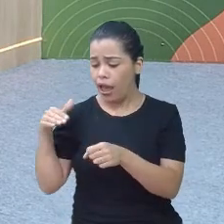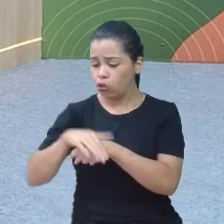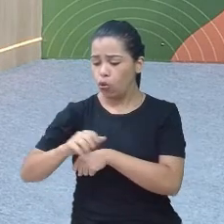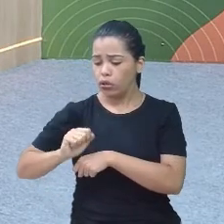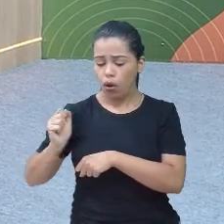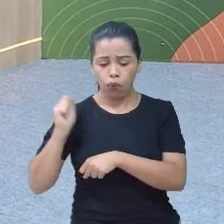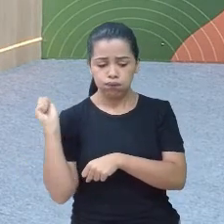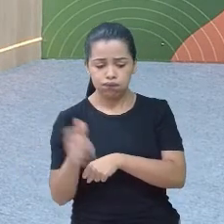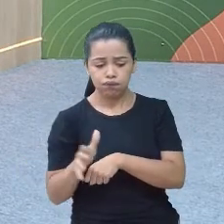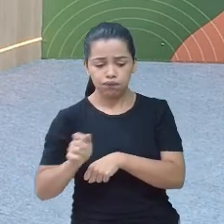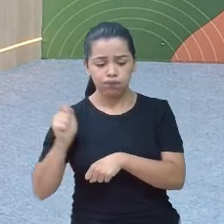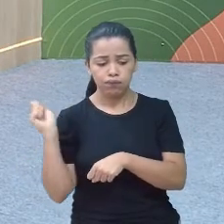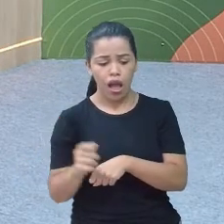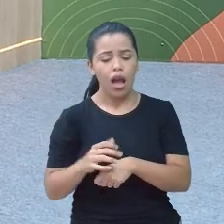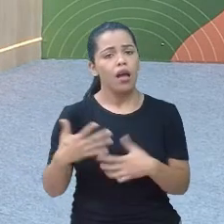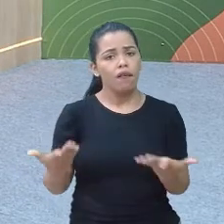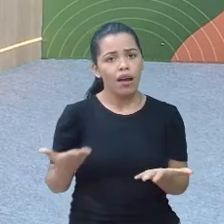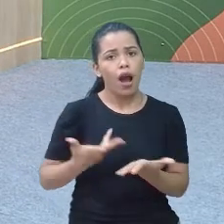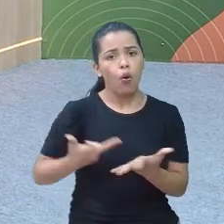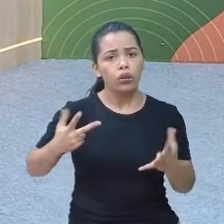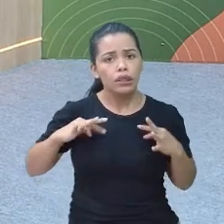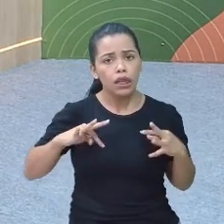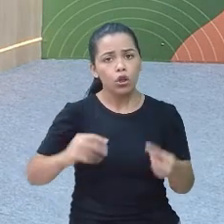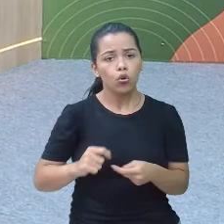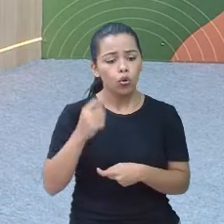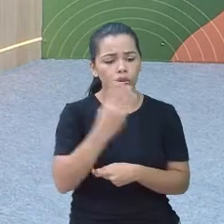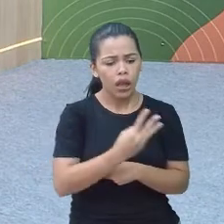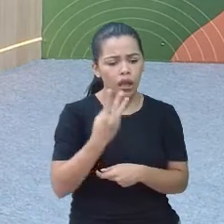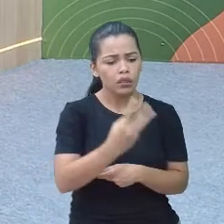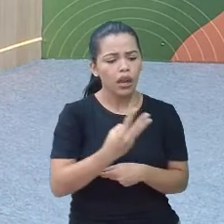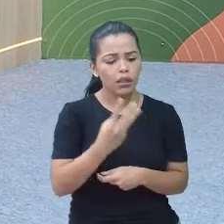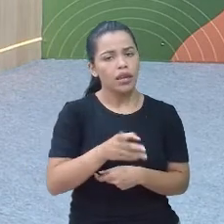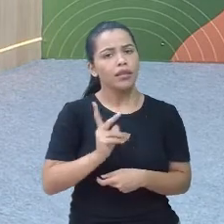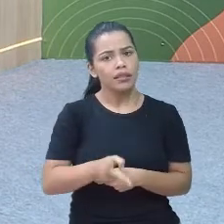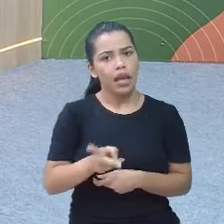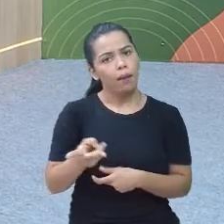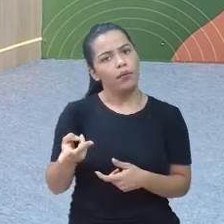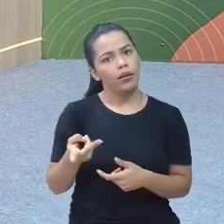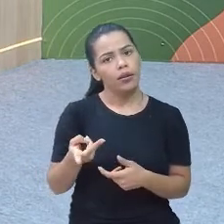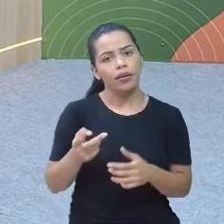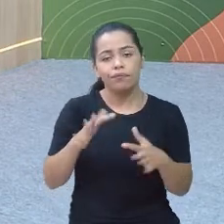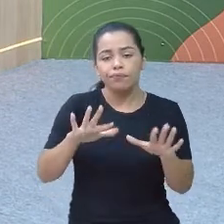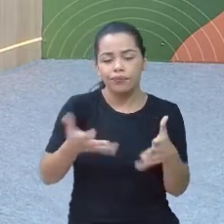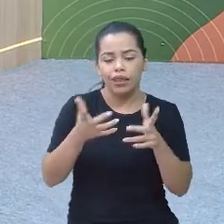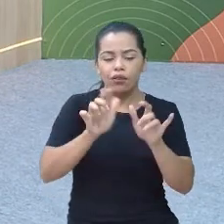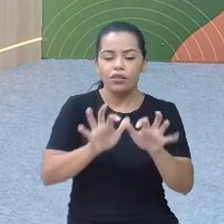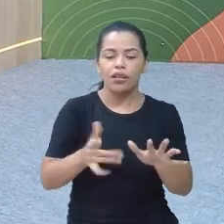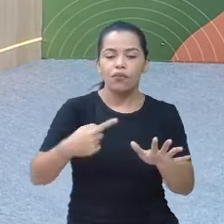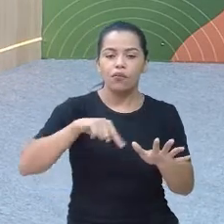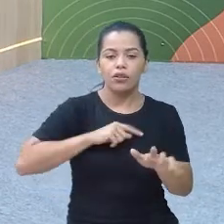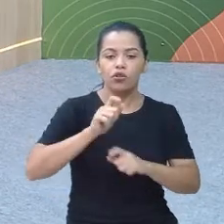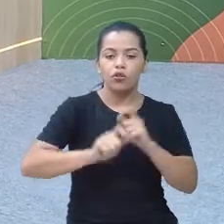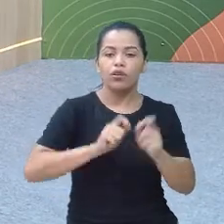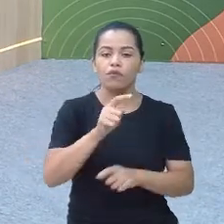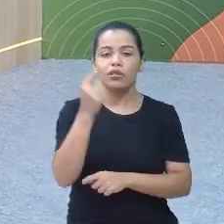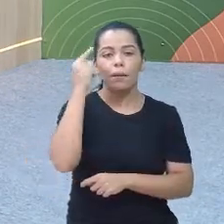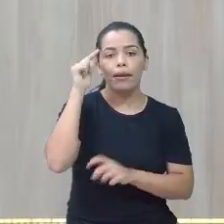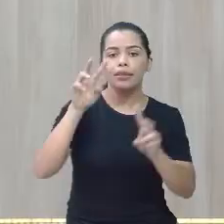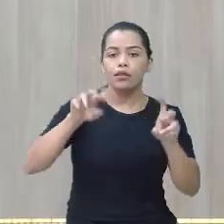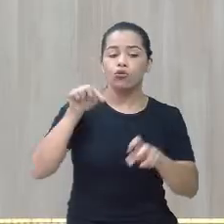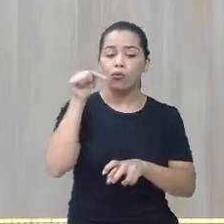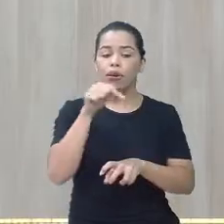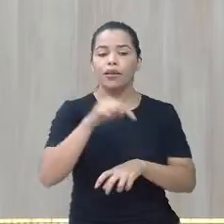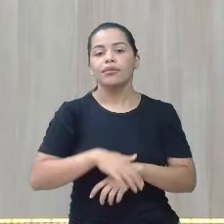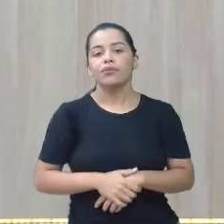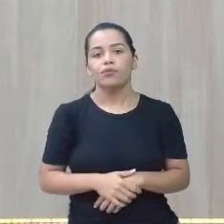de que todas as faces voltadas para cima será 3? Escreve para a gente o que é que você acha disso daí, tá certo? Então,